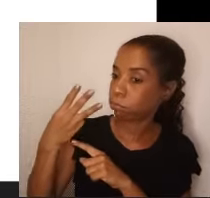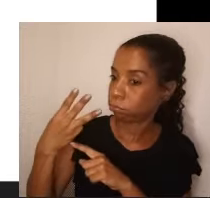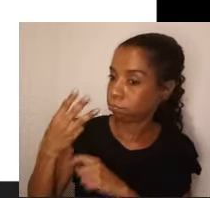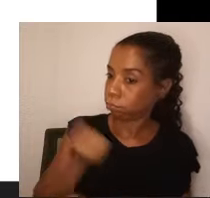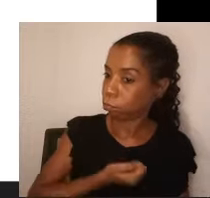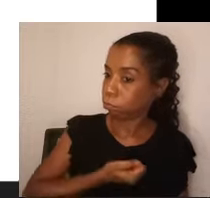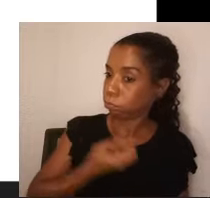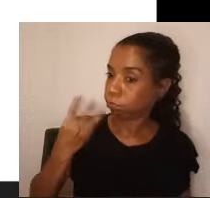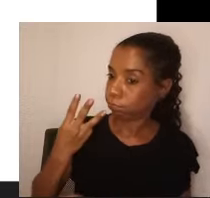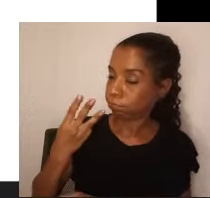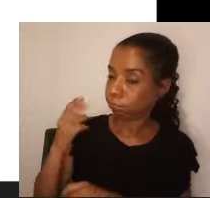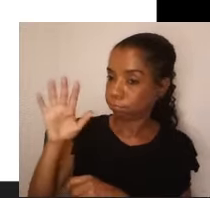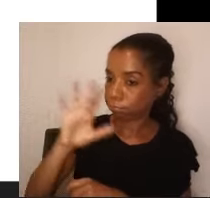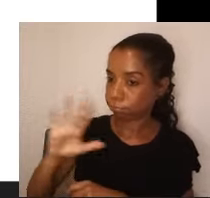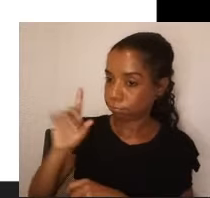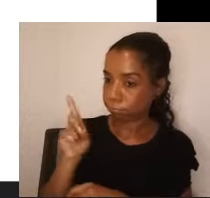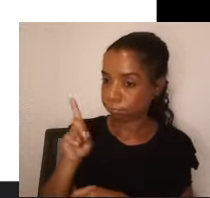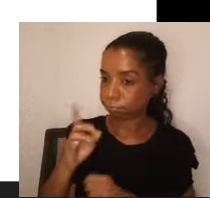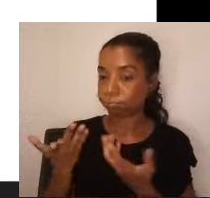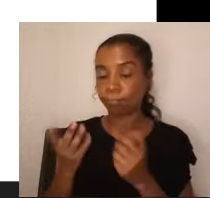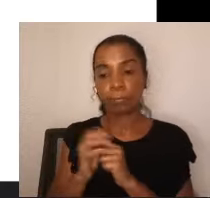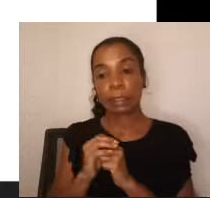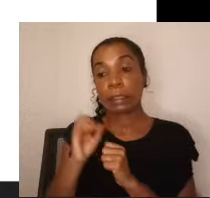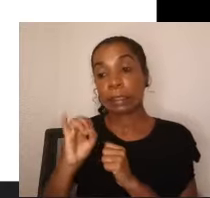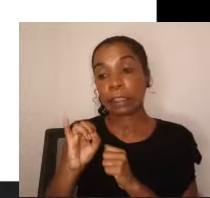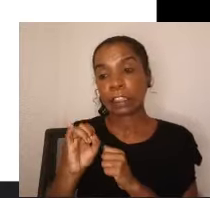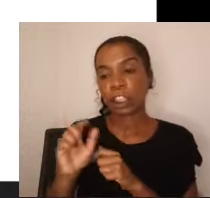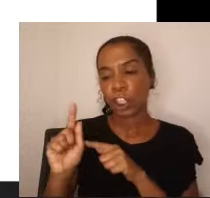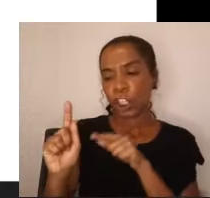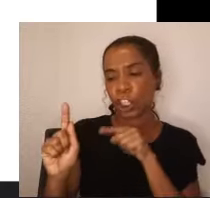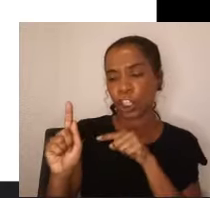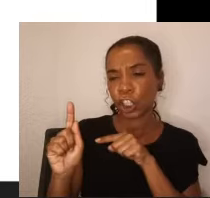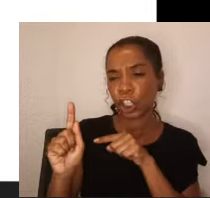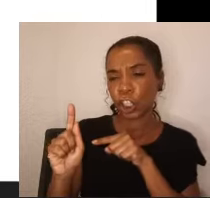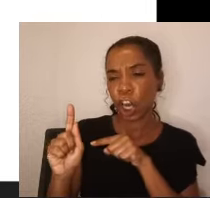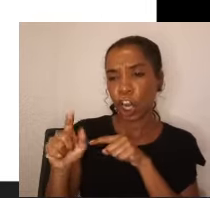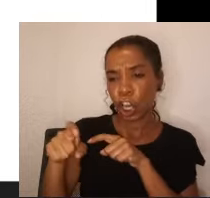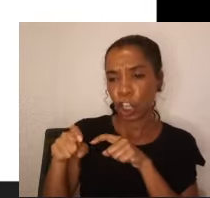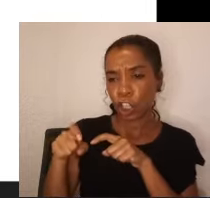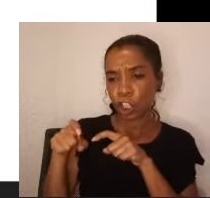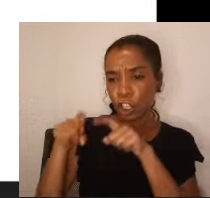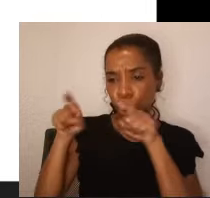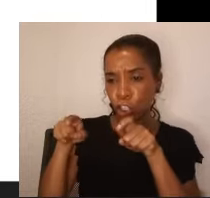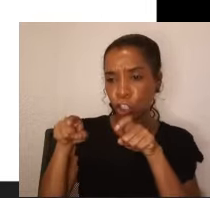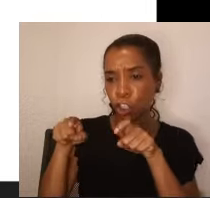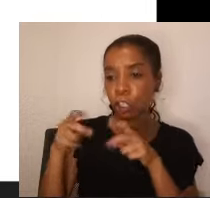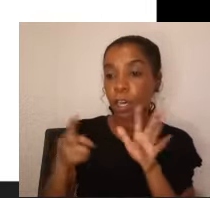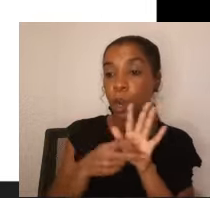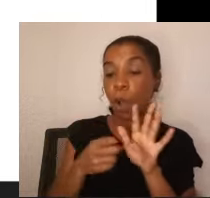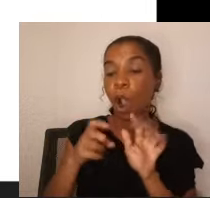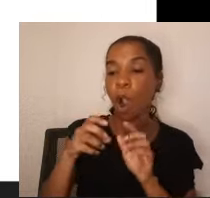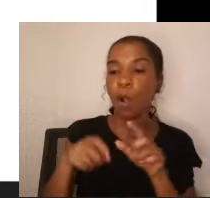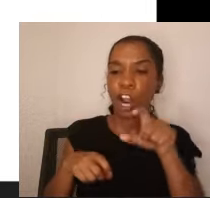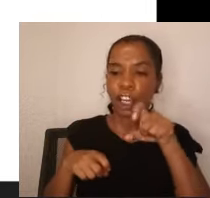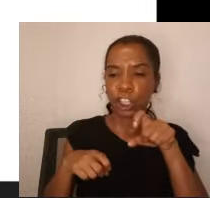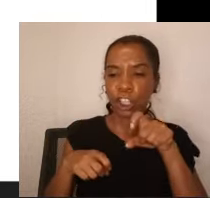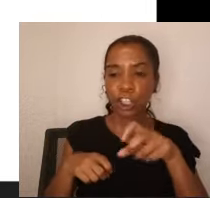Bom, se eu considerar a função g de x igual a x3 mais 2, né?